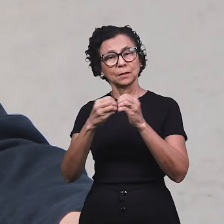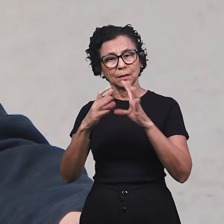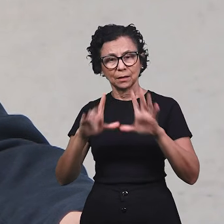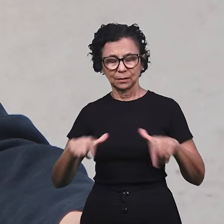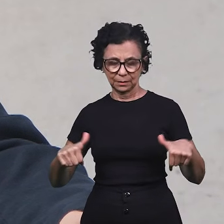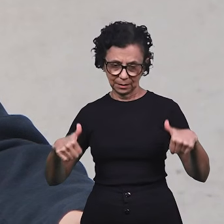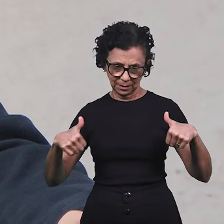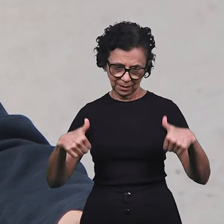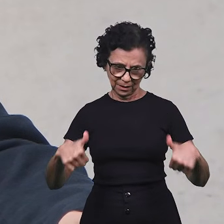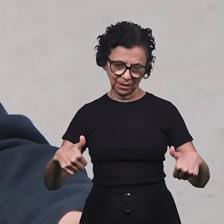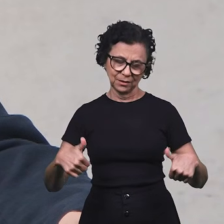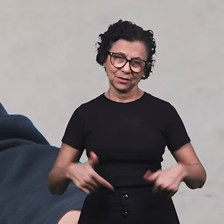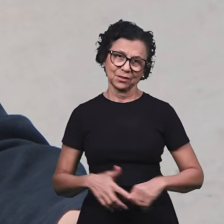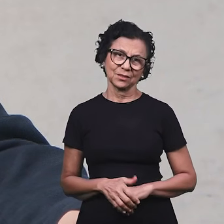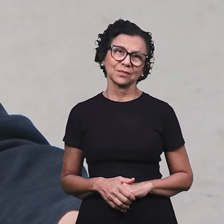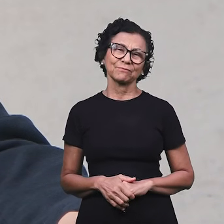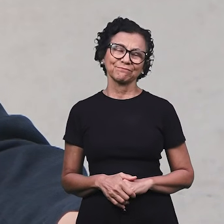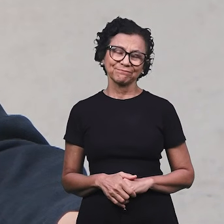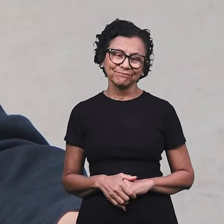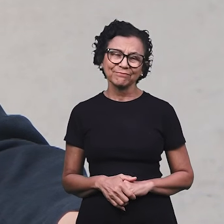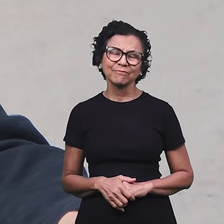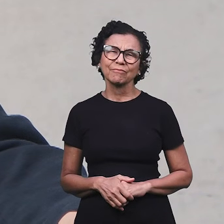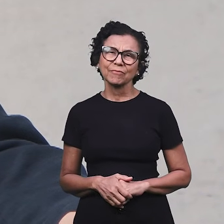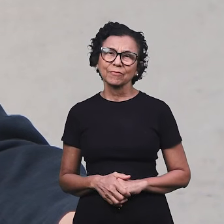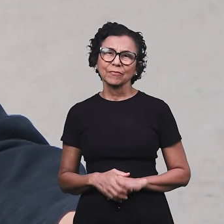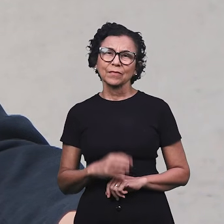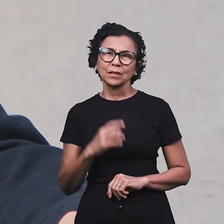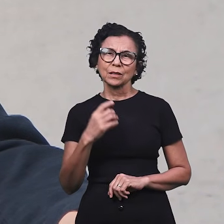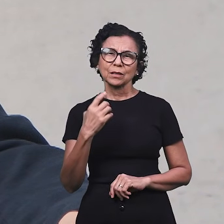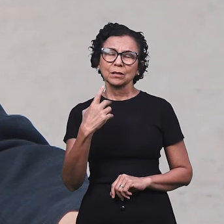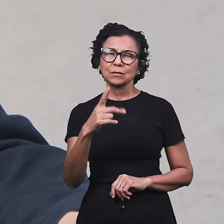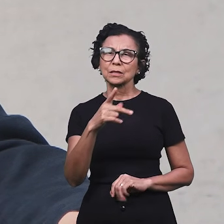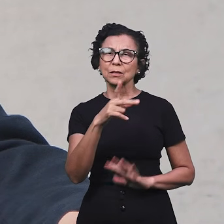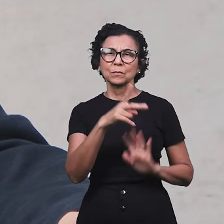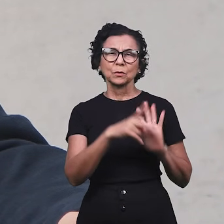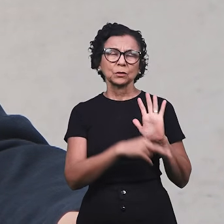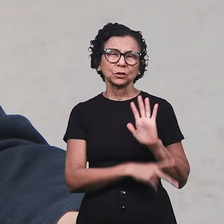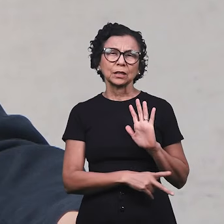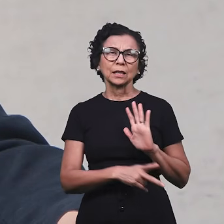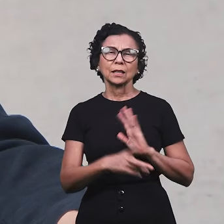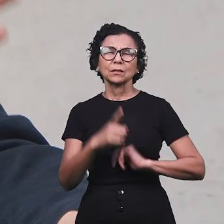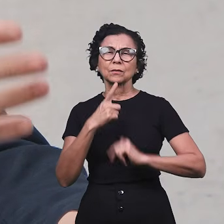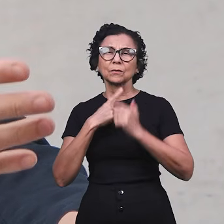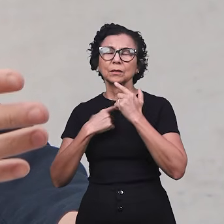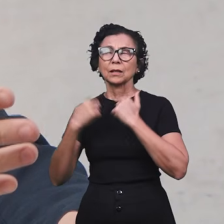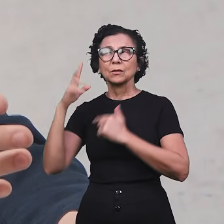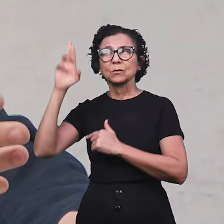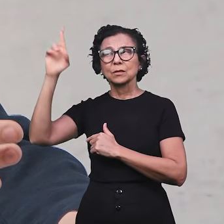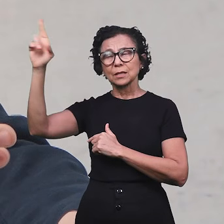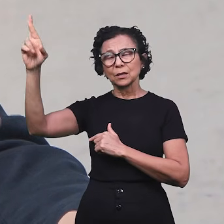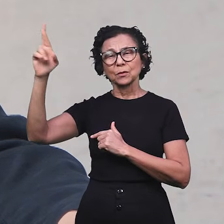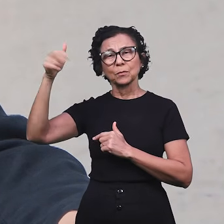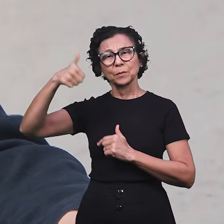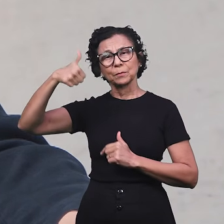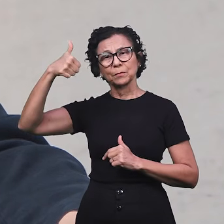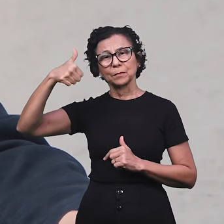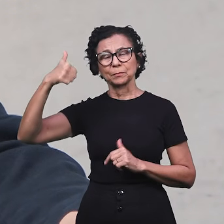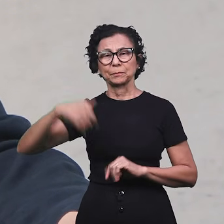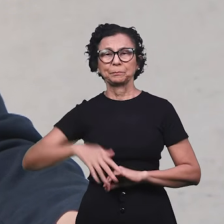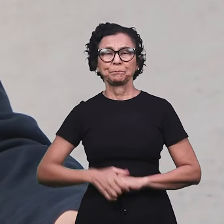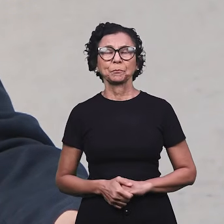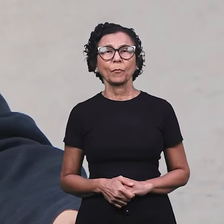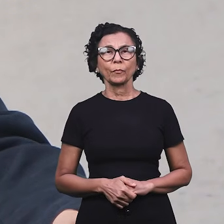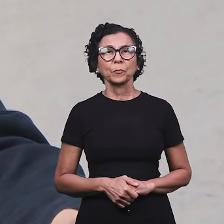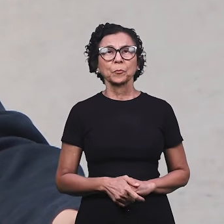então, para nós talvez não pode dar, mas para o Senhor dá tempo sim, alinhe os planos, os projetos, que esse ambiente que talvez você